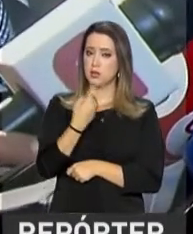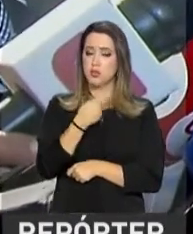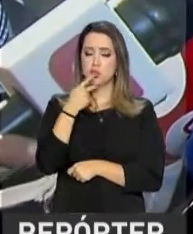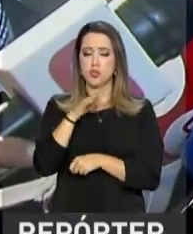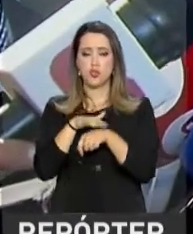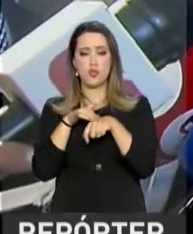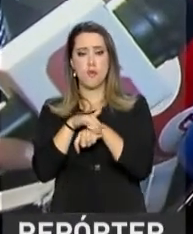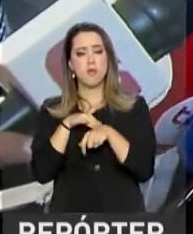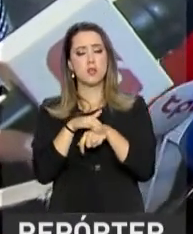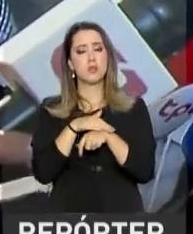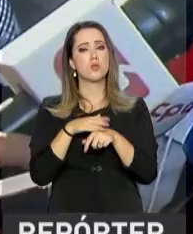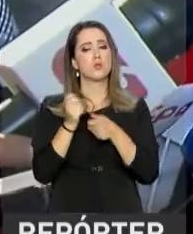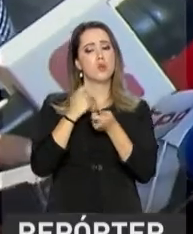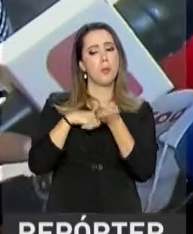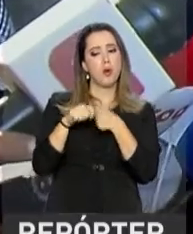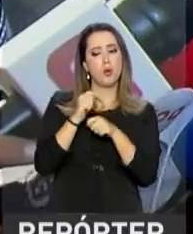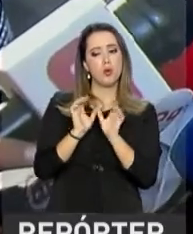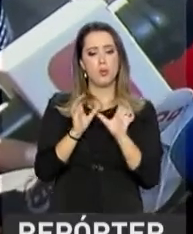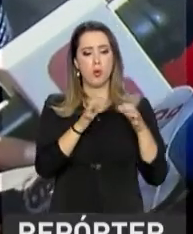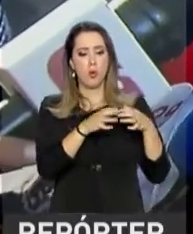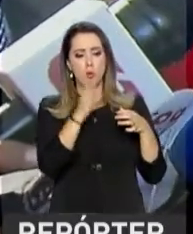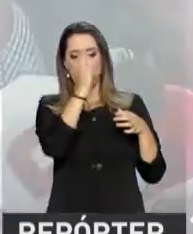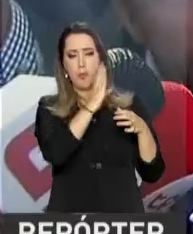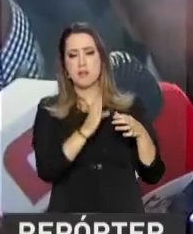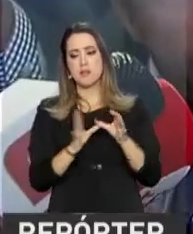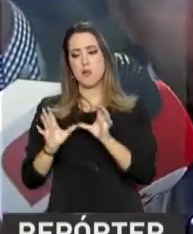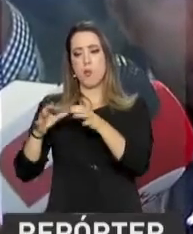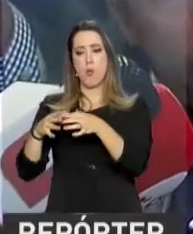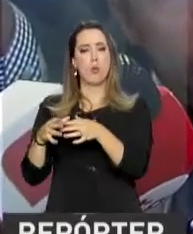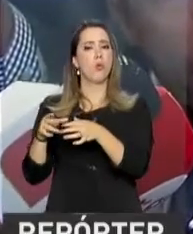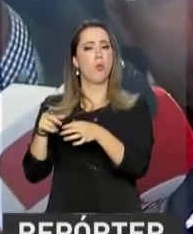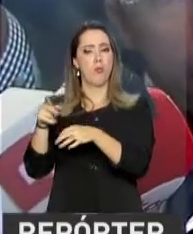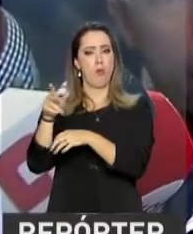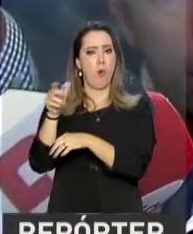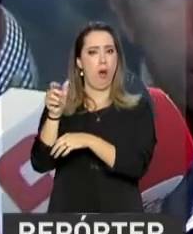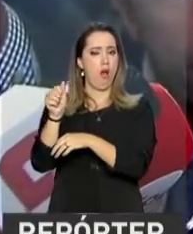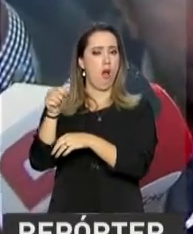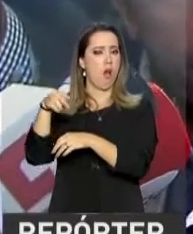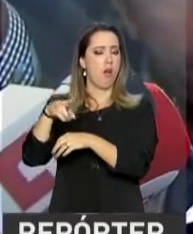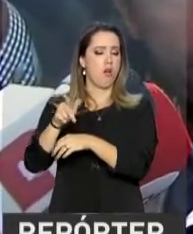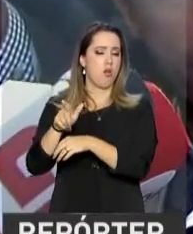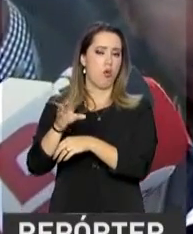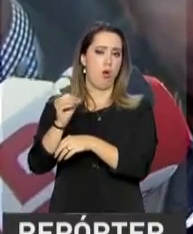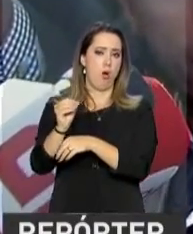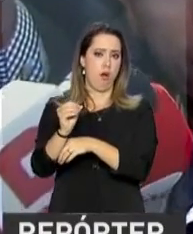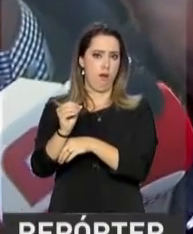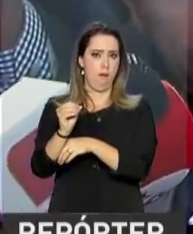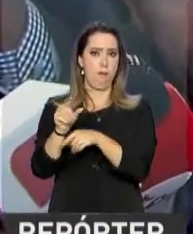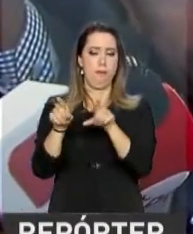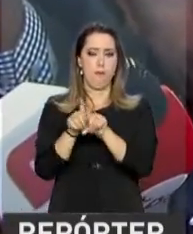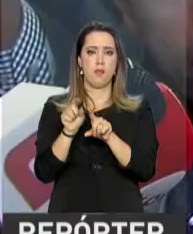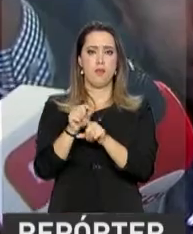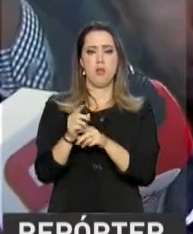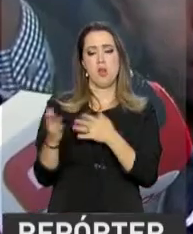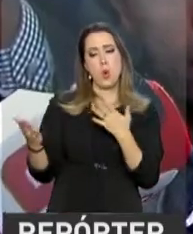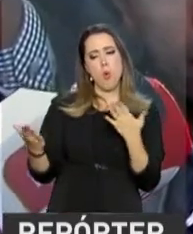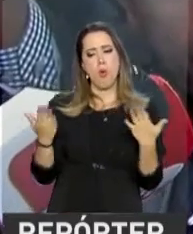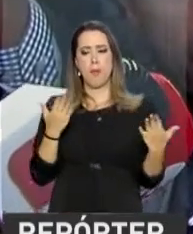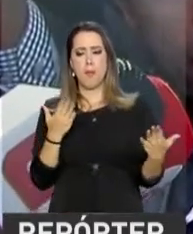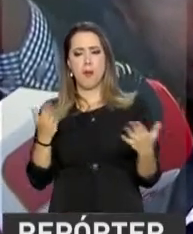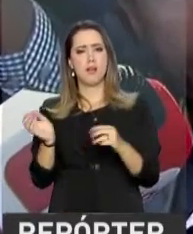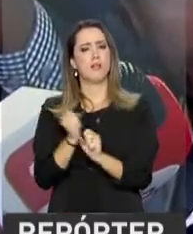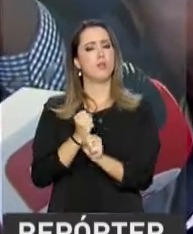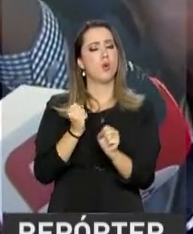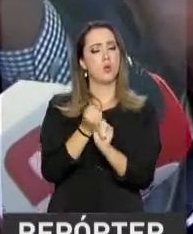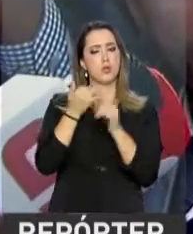cooperação econômica entre entrar no brasil infraestrutura dos setores nos setores da construção no setor da